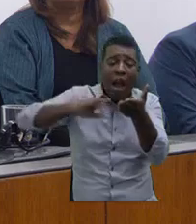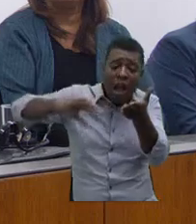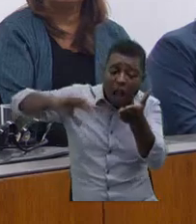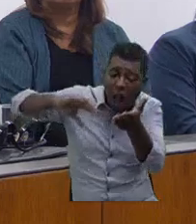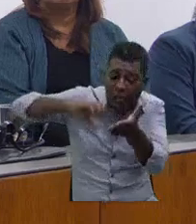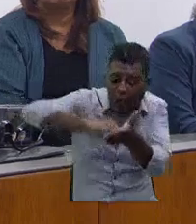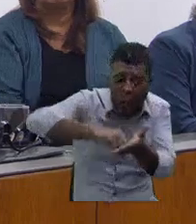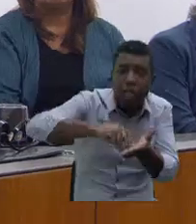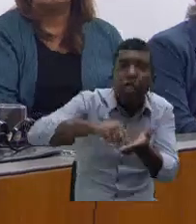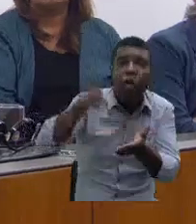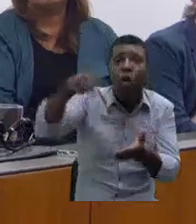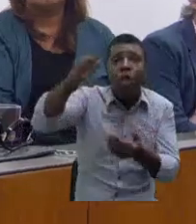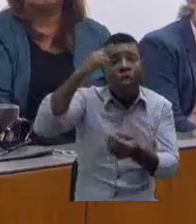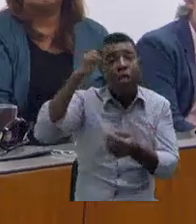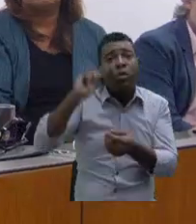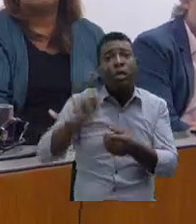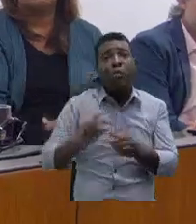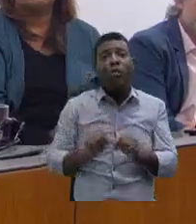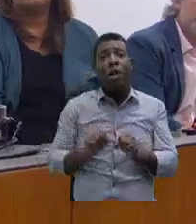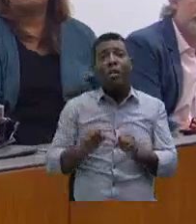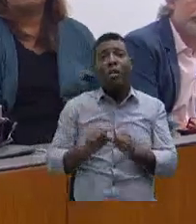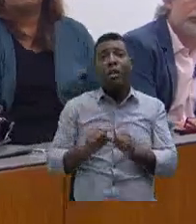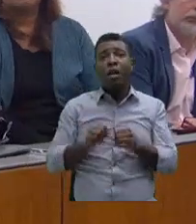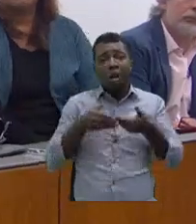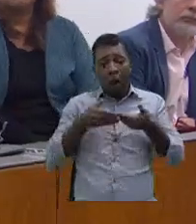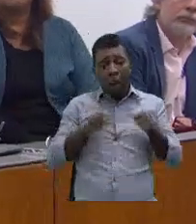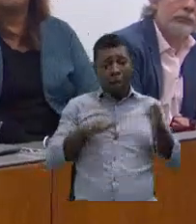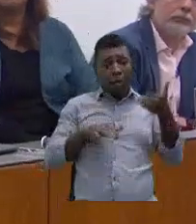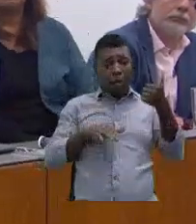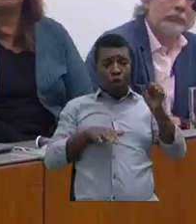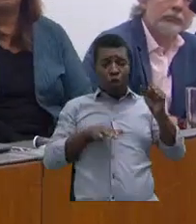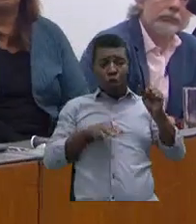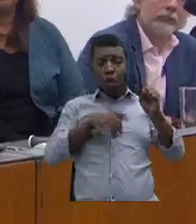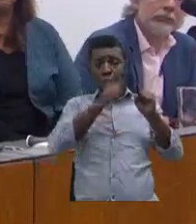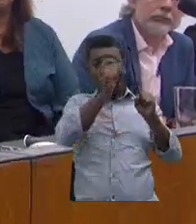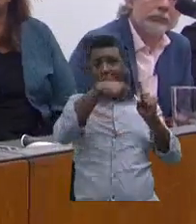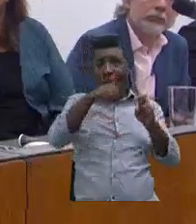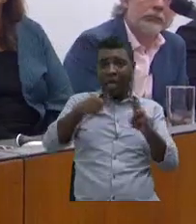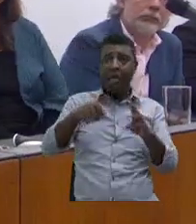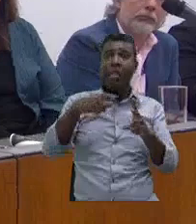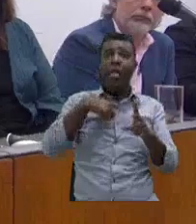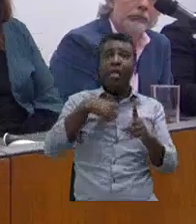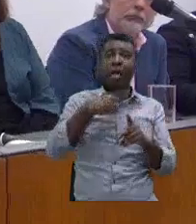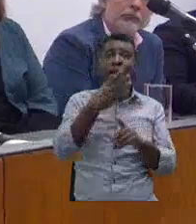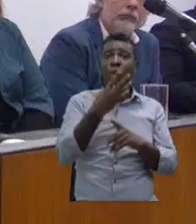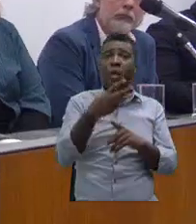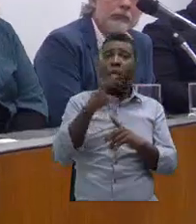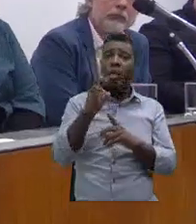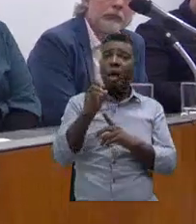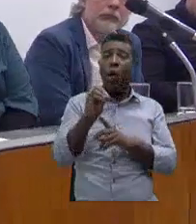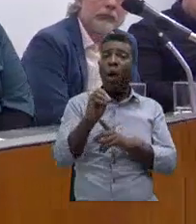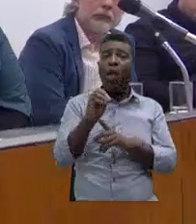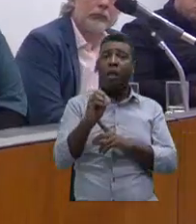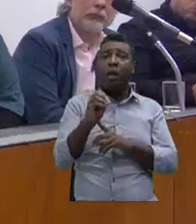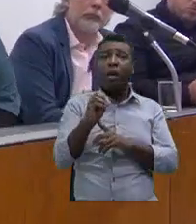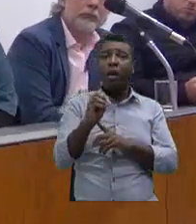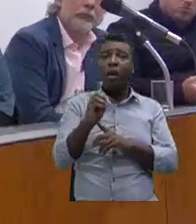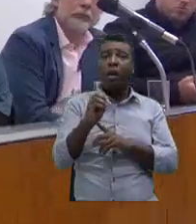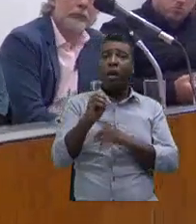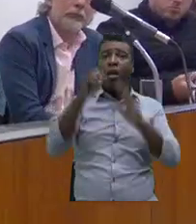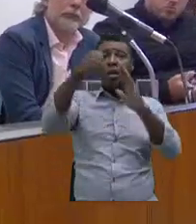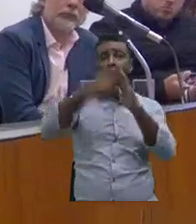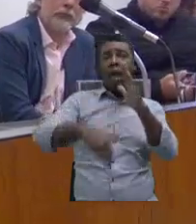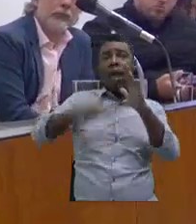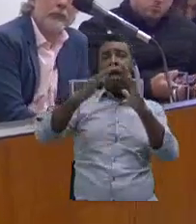Então, nós abrimos há 18 meses e temos 460 terreiros, gente. Vocês imaginem. E aí,